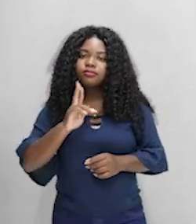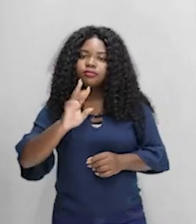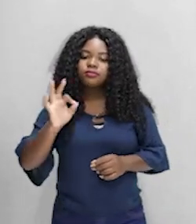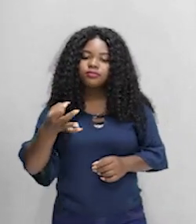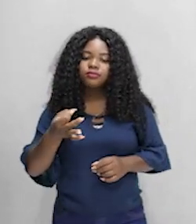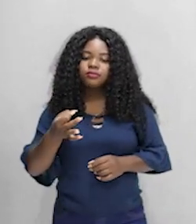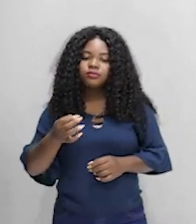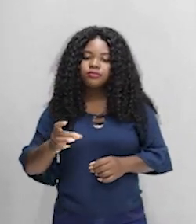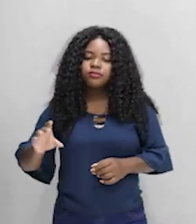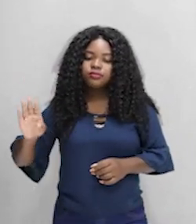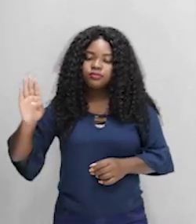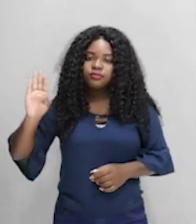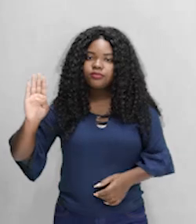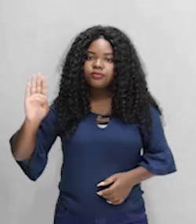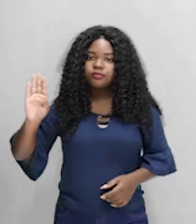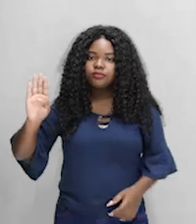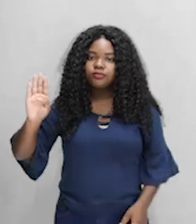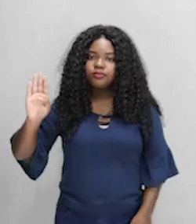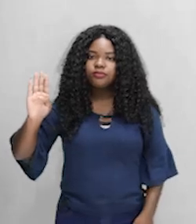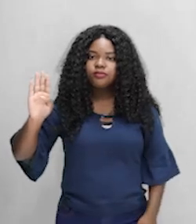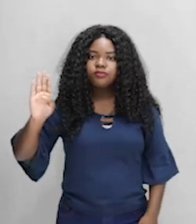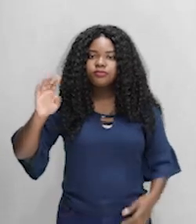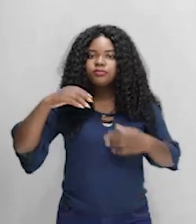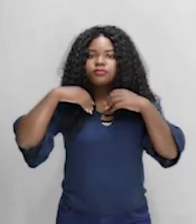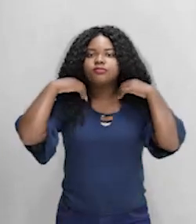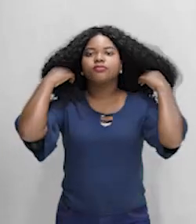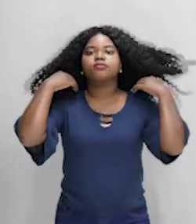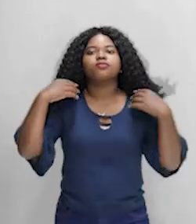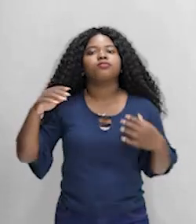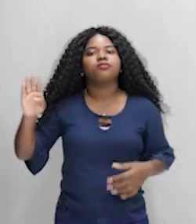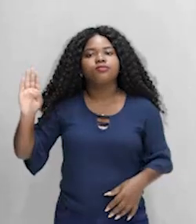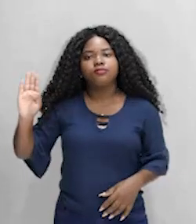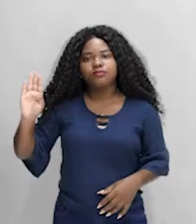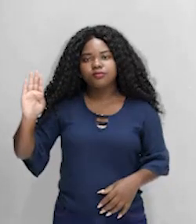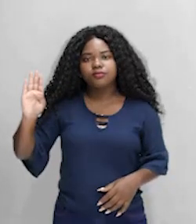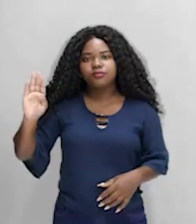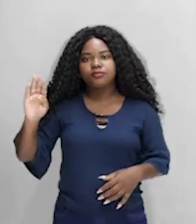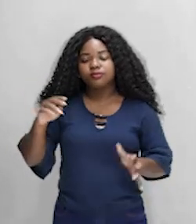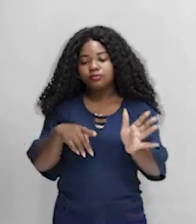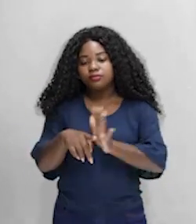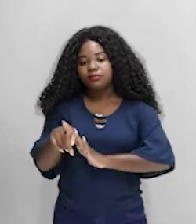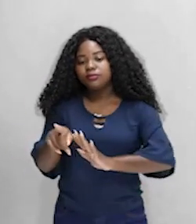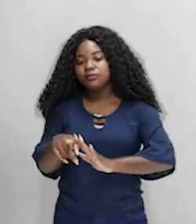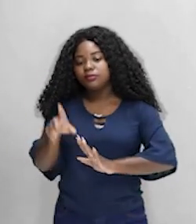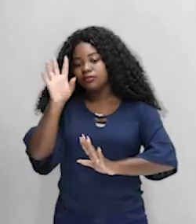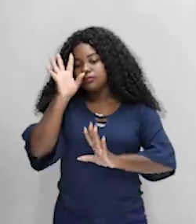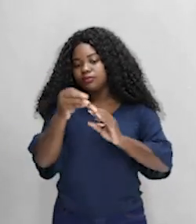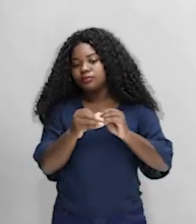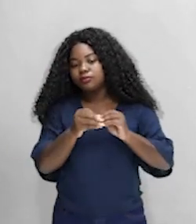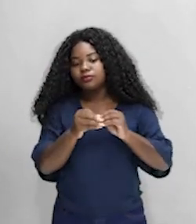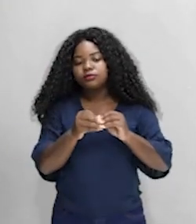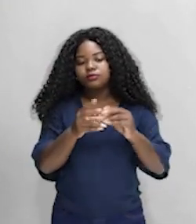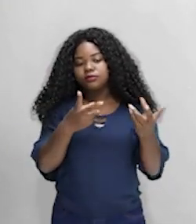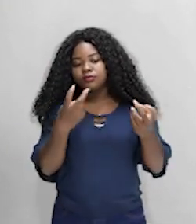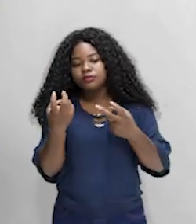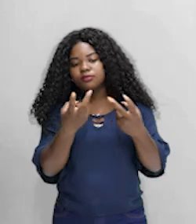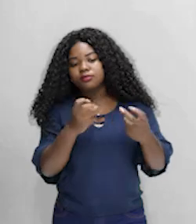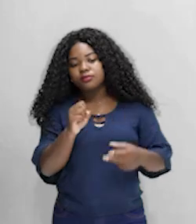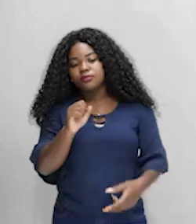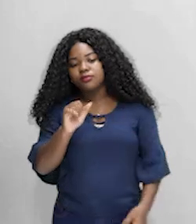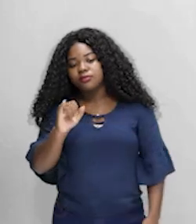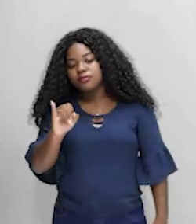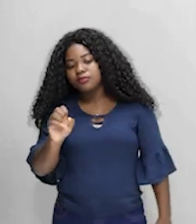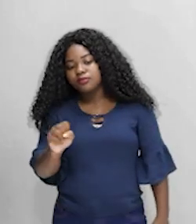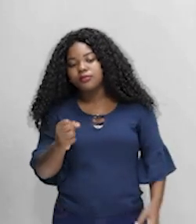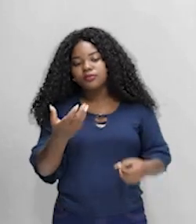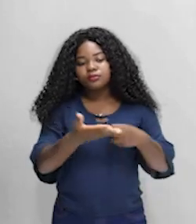resposta correta, turma, letra B. Essa questão a gente revisa, a gente olha os sais,